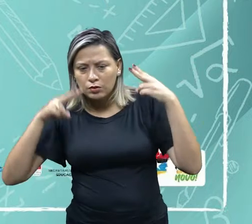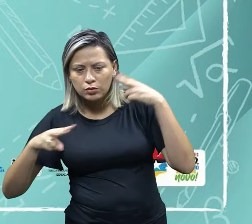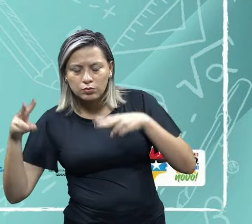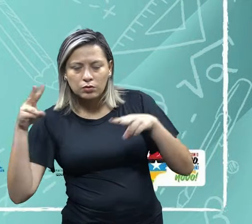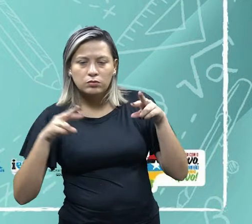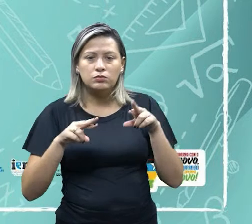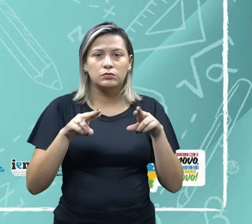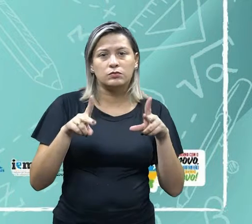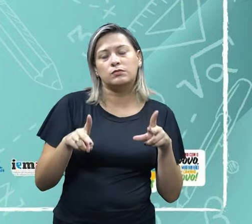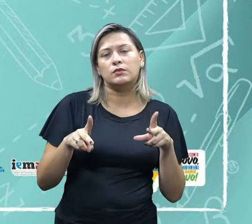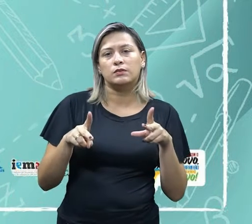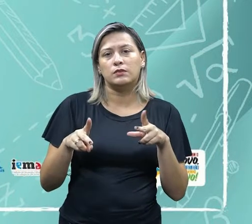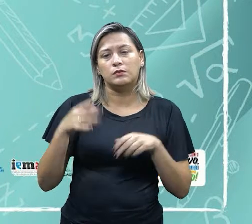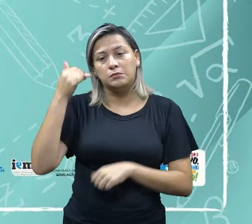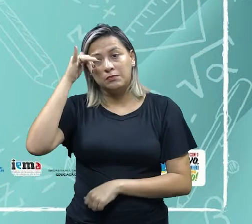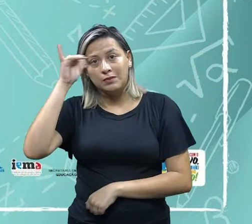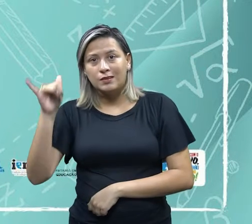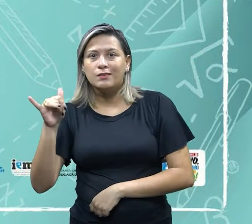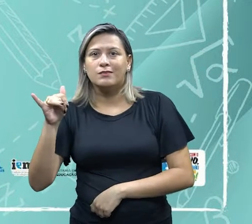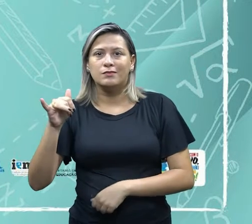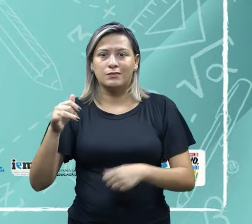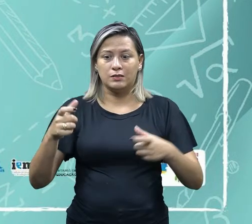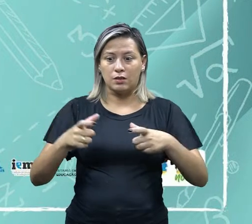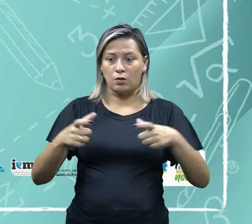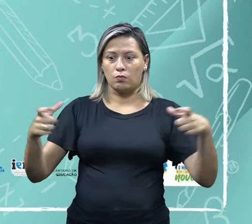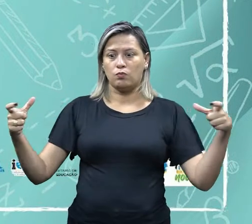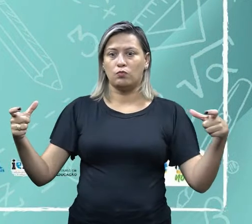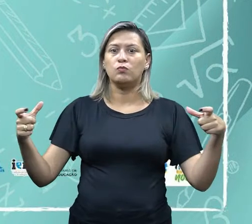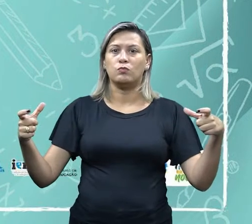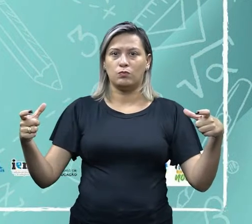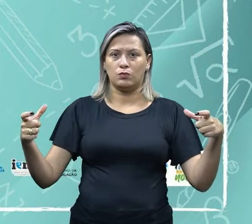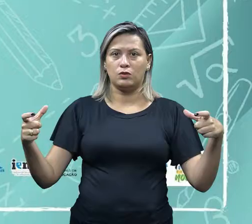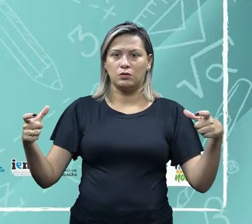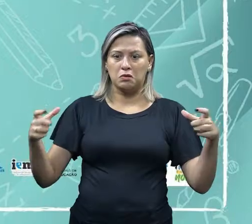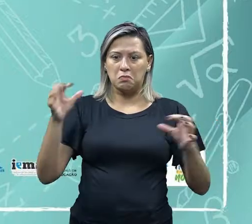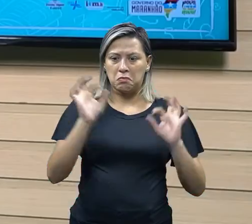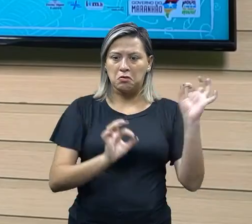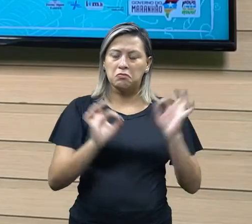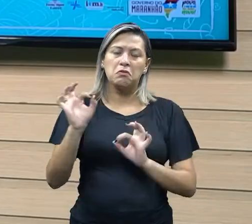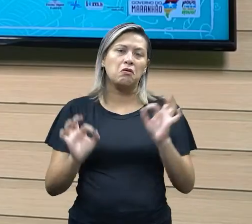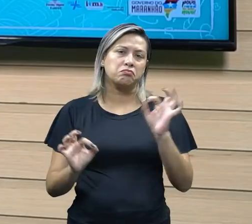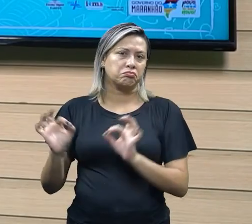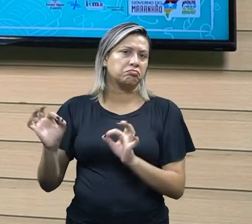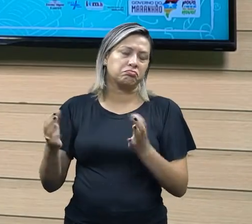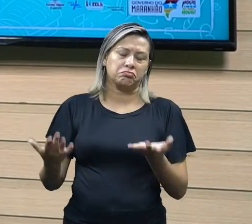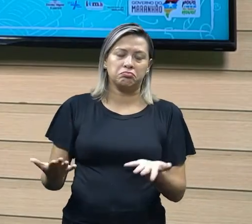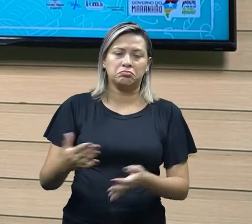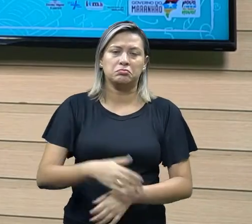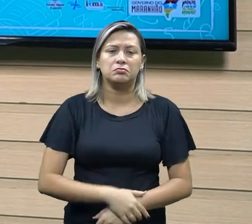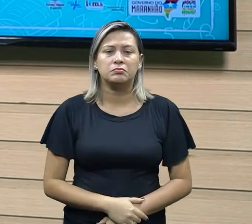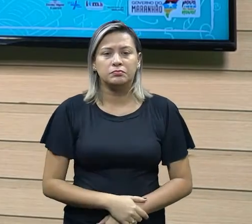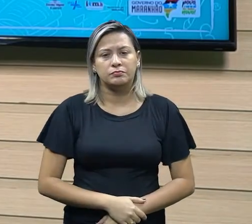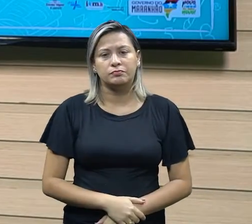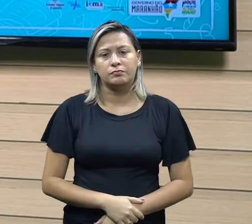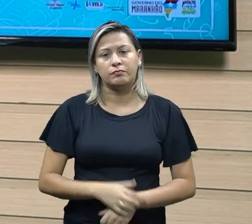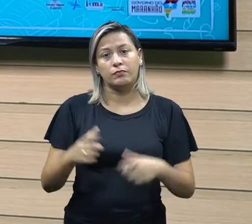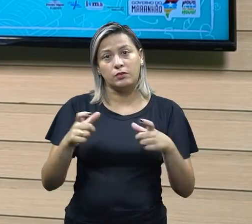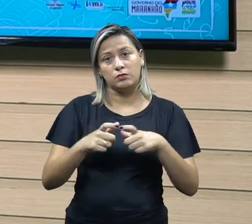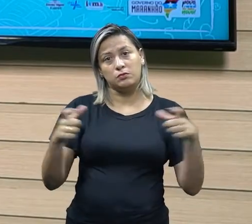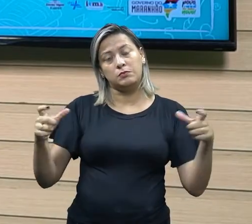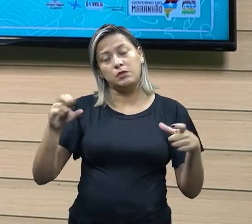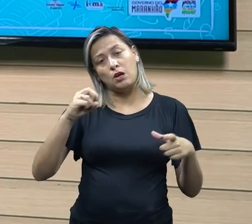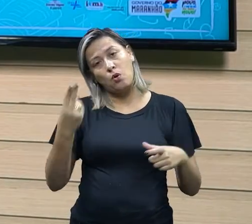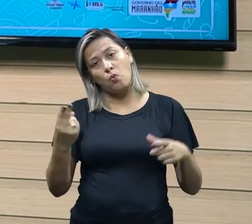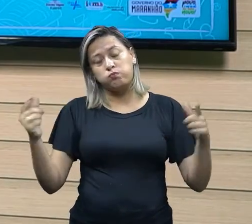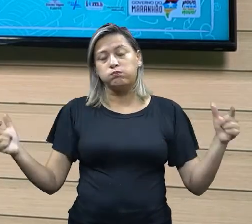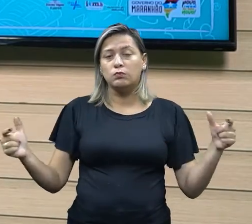diferentes vistas sem que você mexa no tamanho. Você amplia sem mexer em medida nenhuma. Tá? Você